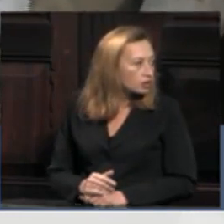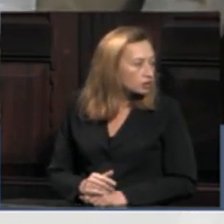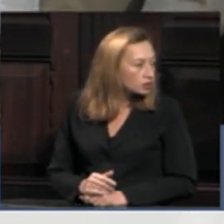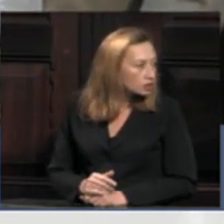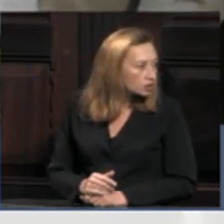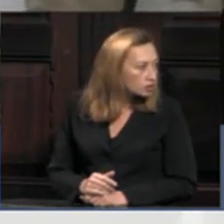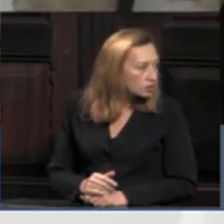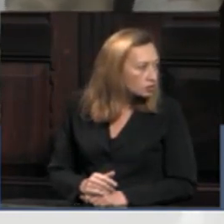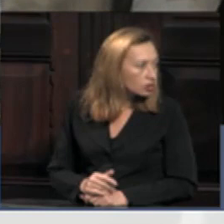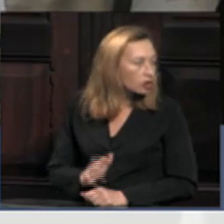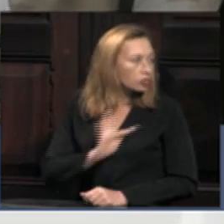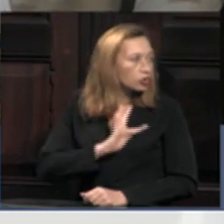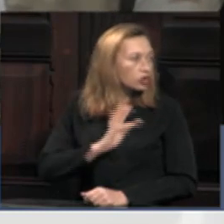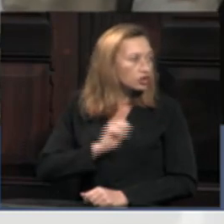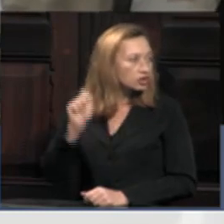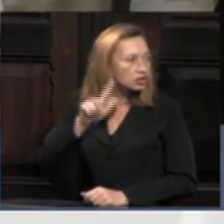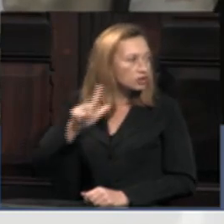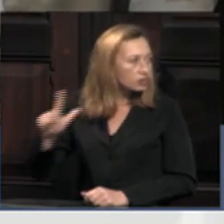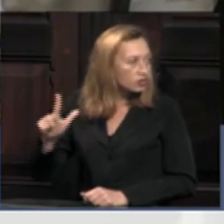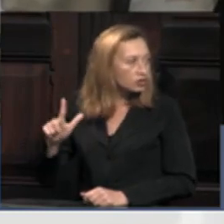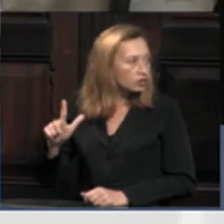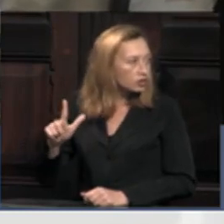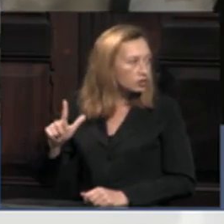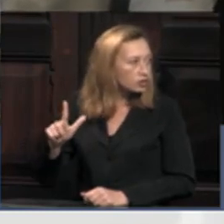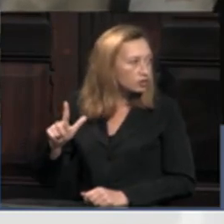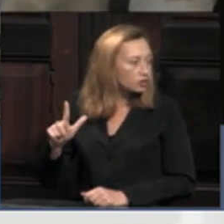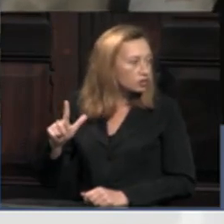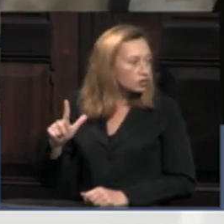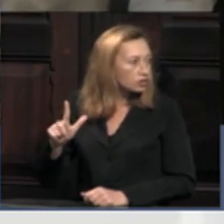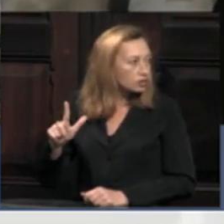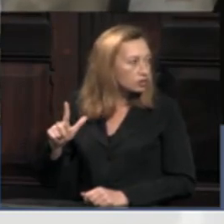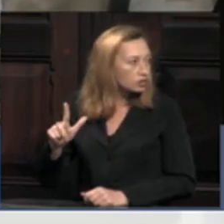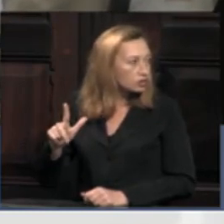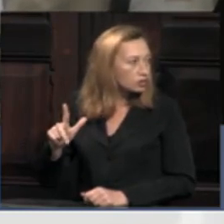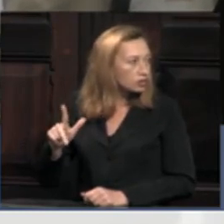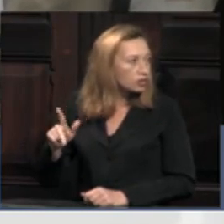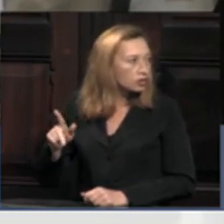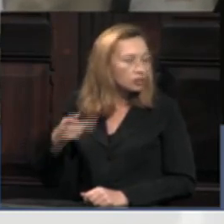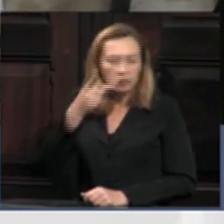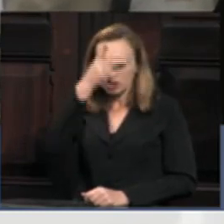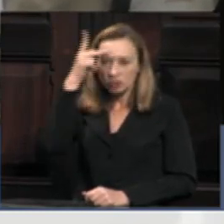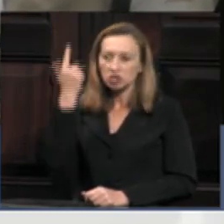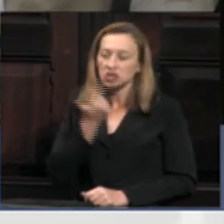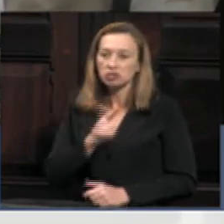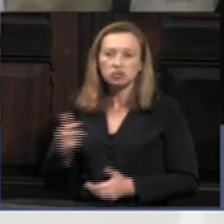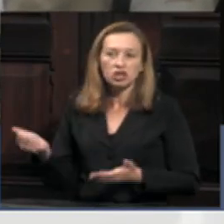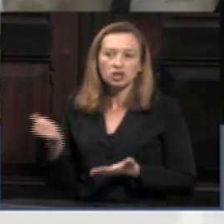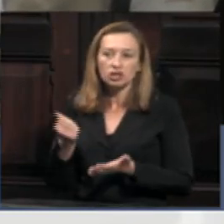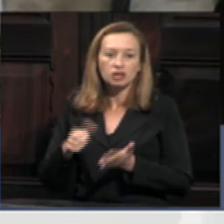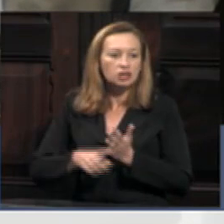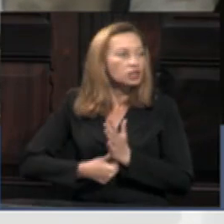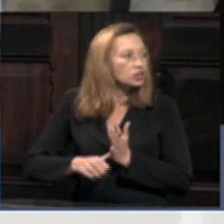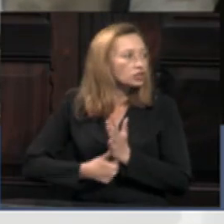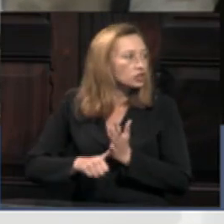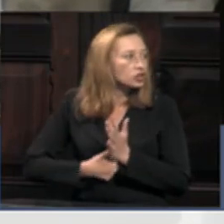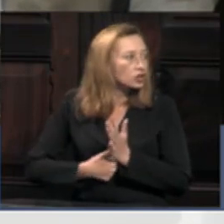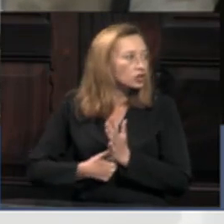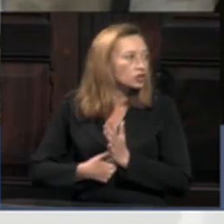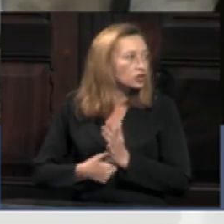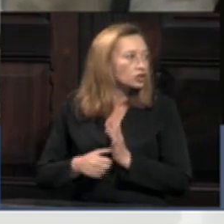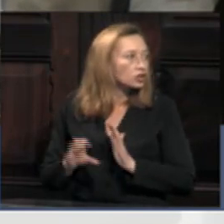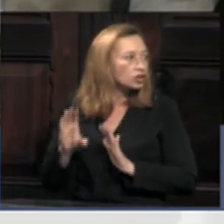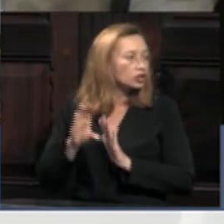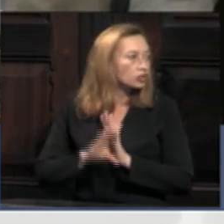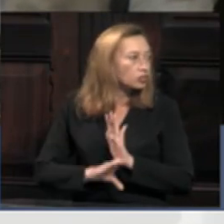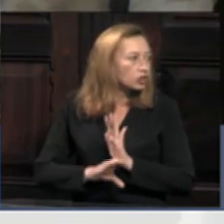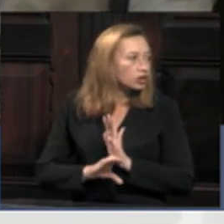a Polícia Civil da internação de paciente que não possui identificação, pendendo de parecer da Comissão de Emendas Constitucionais e